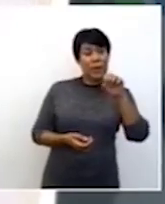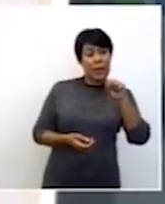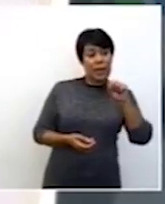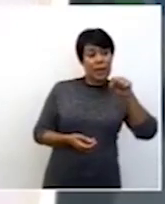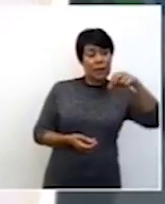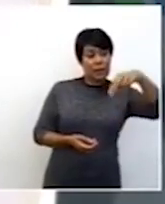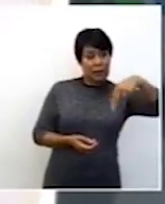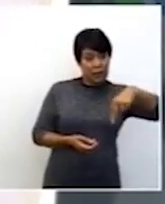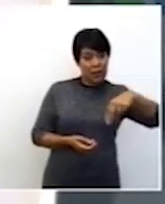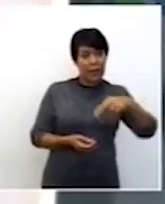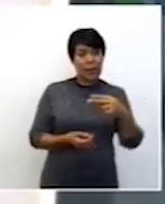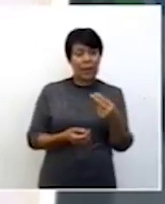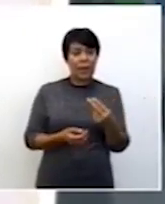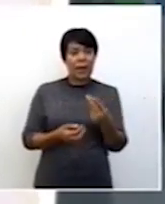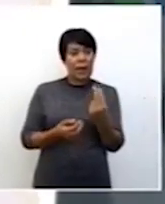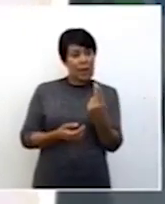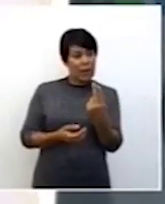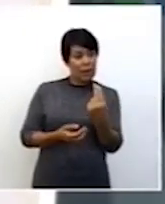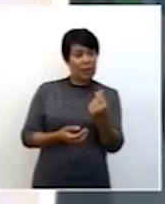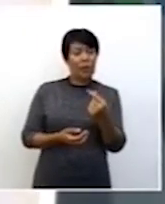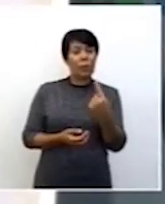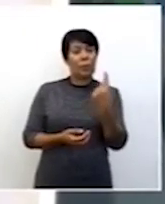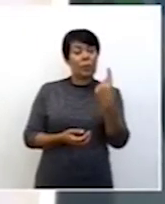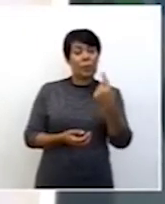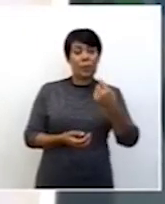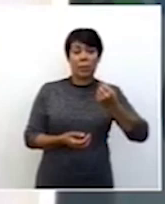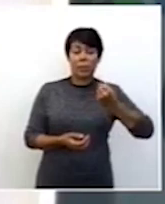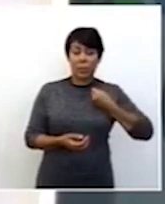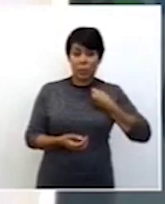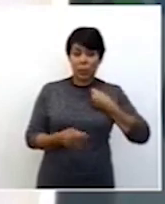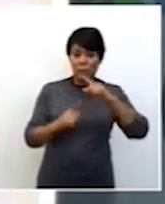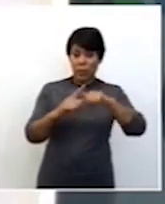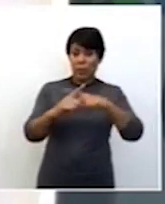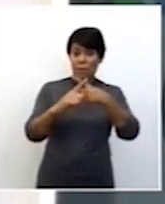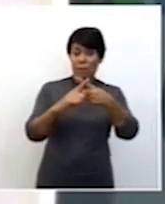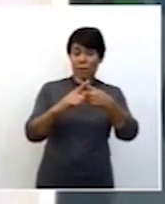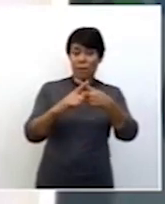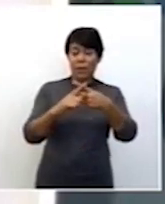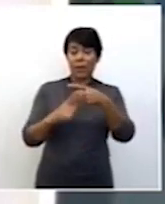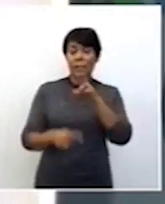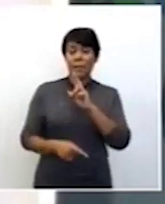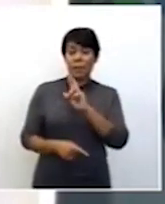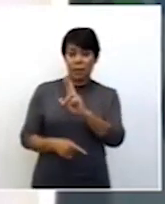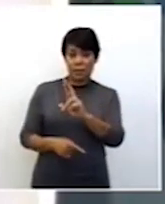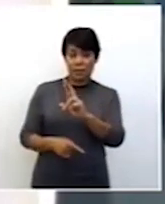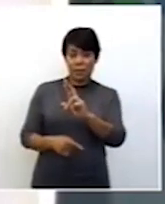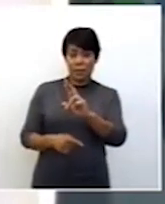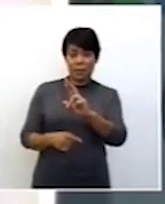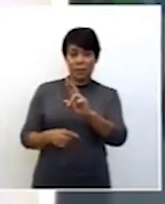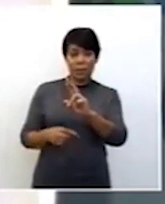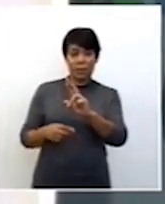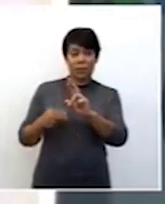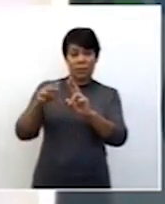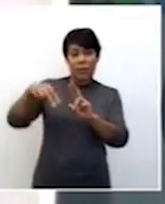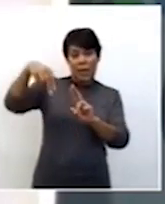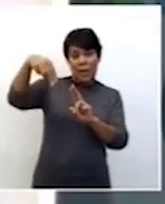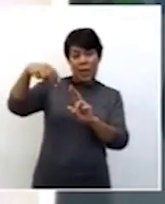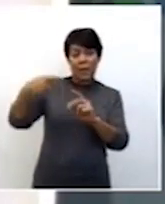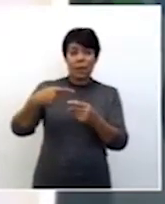Sn é igual primeiro termo vezes a razão elevado a n menos